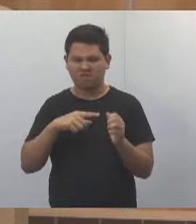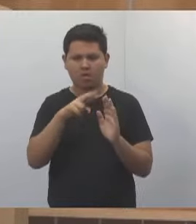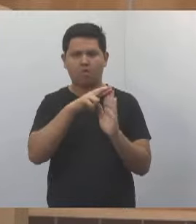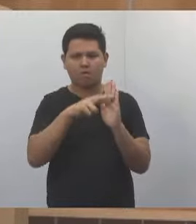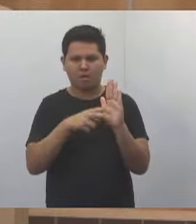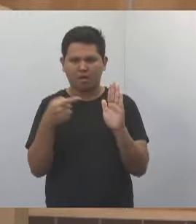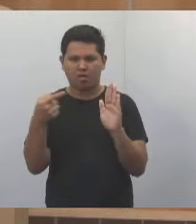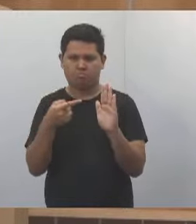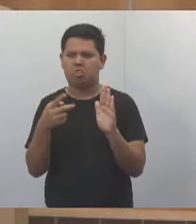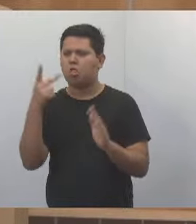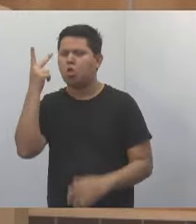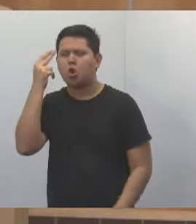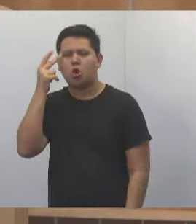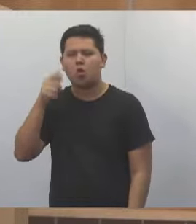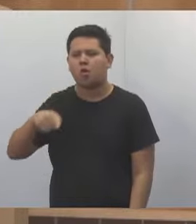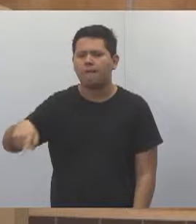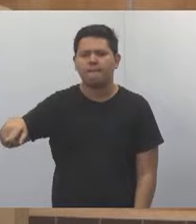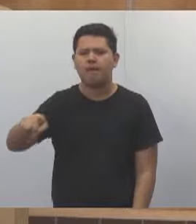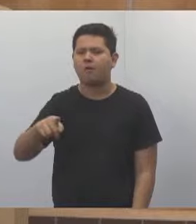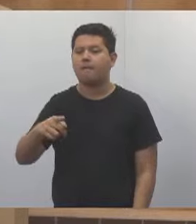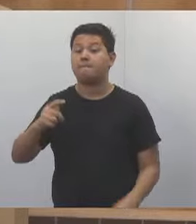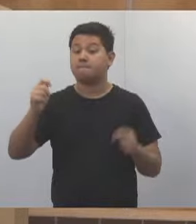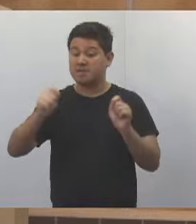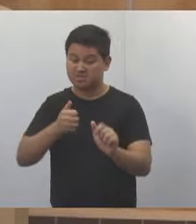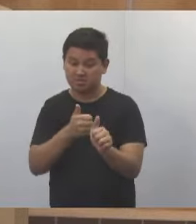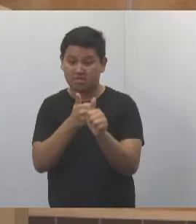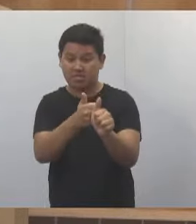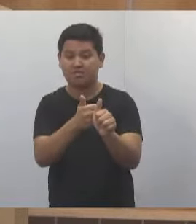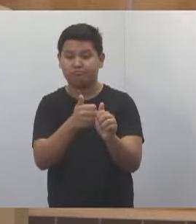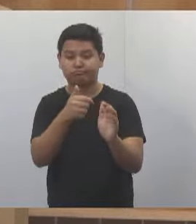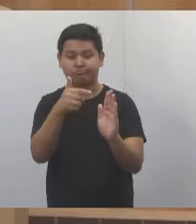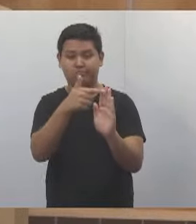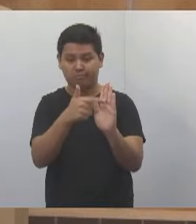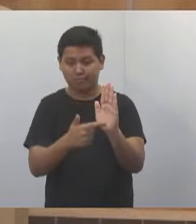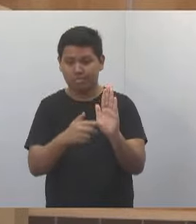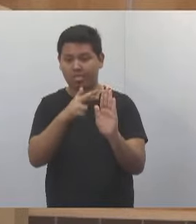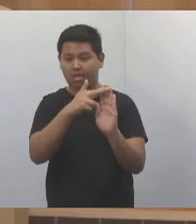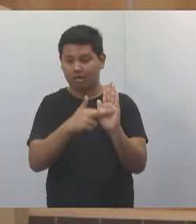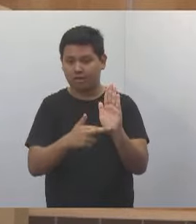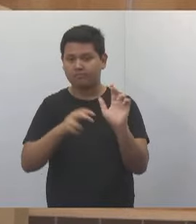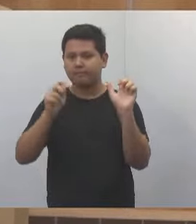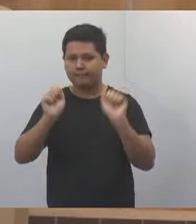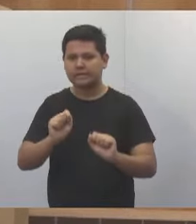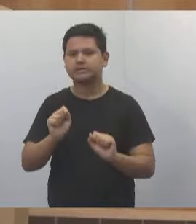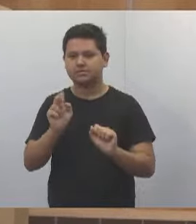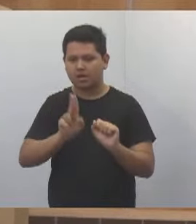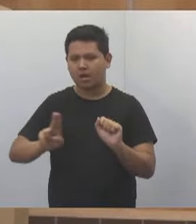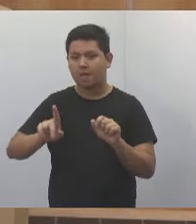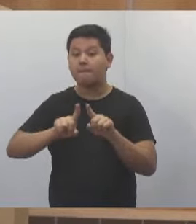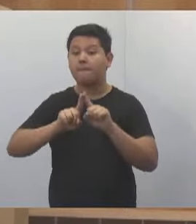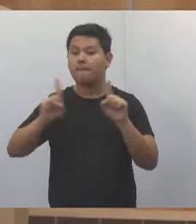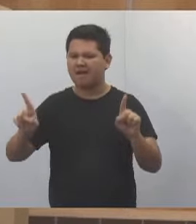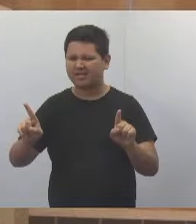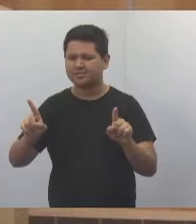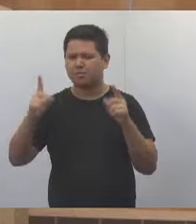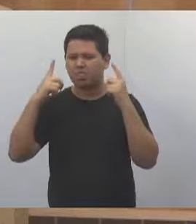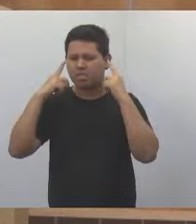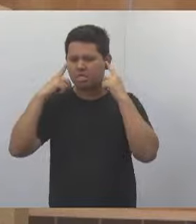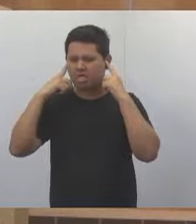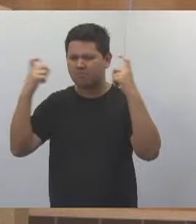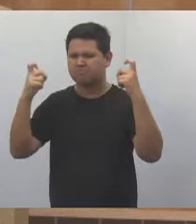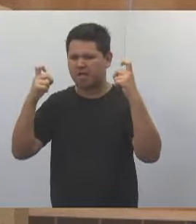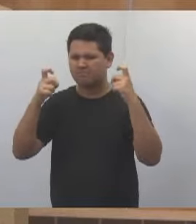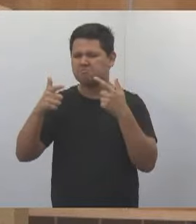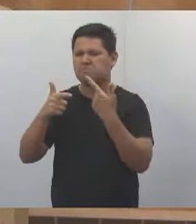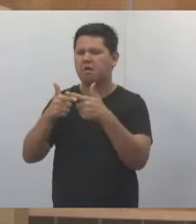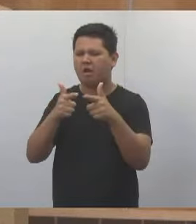normatização, que as pessoas sigam a lei e ande de uma forma correta. Mas a poluição